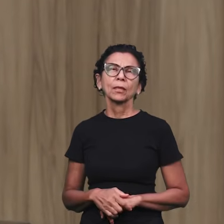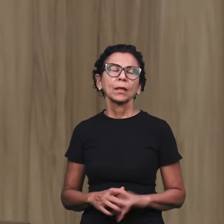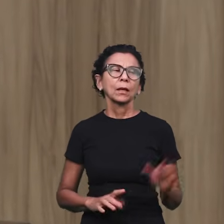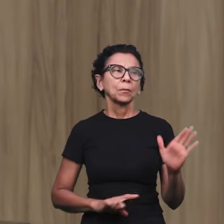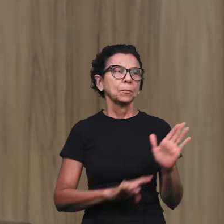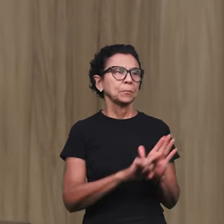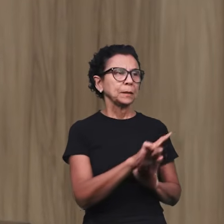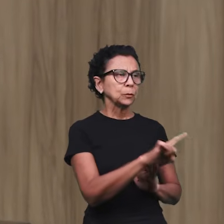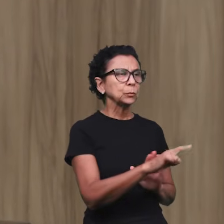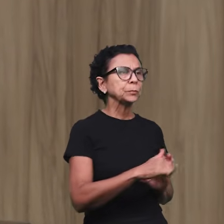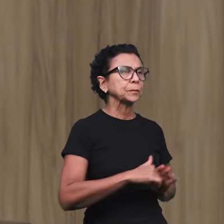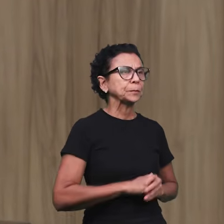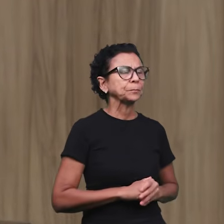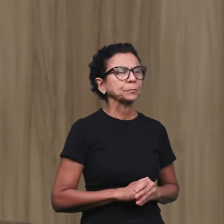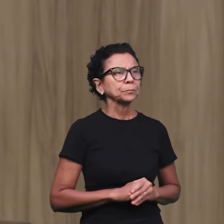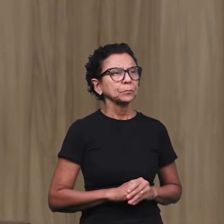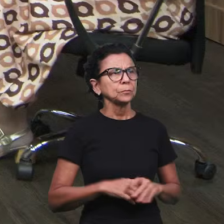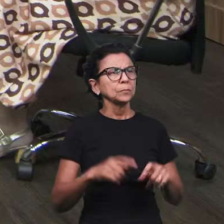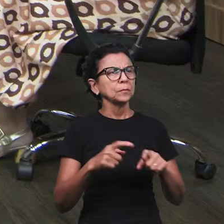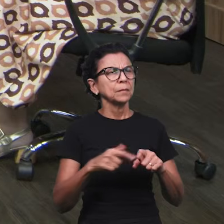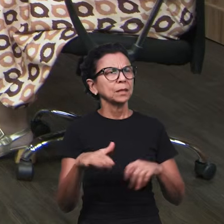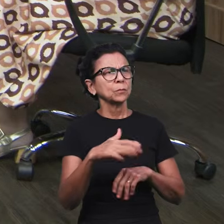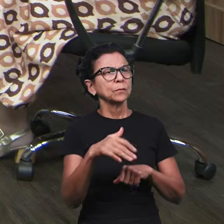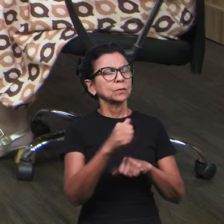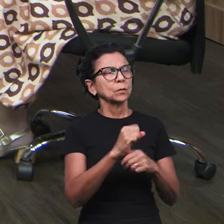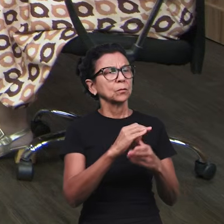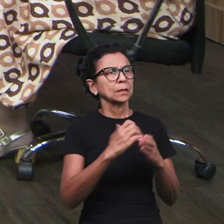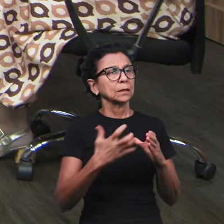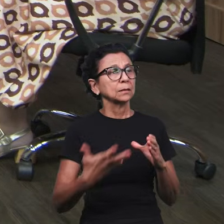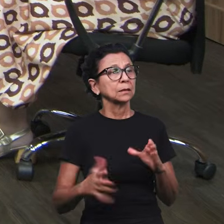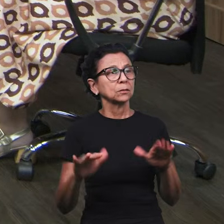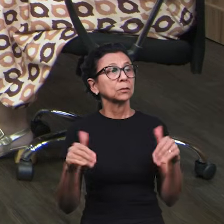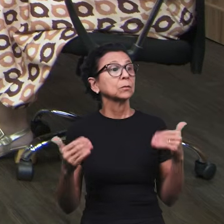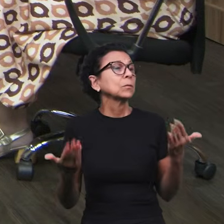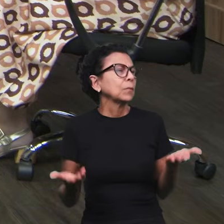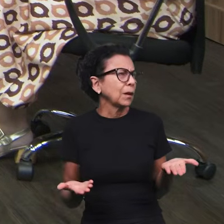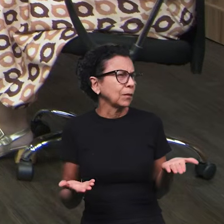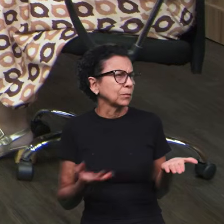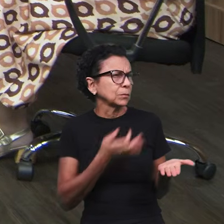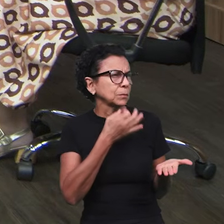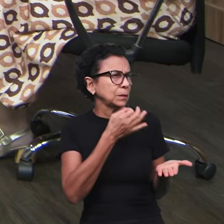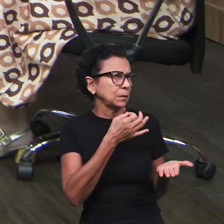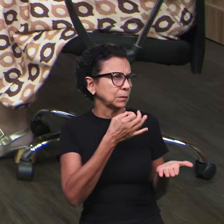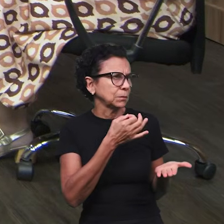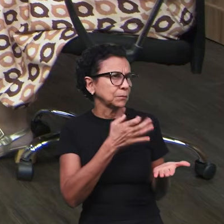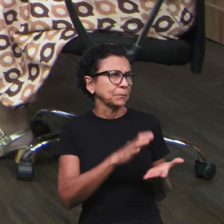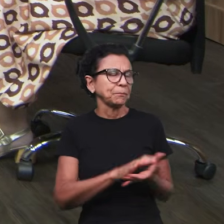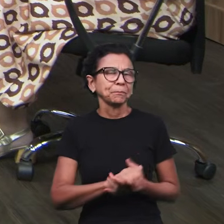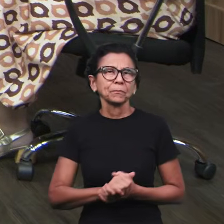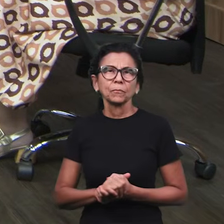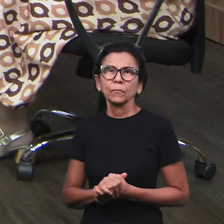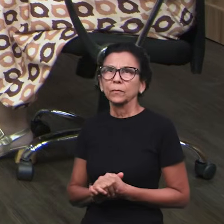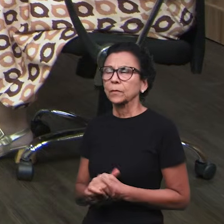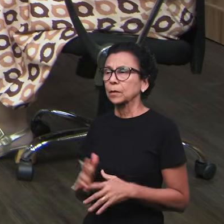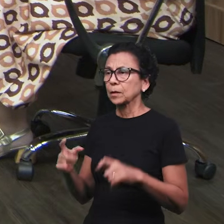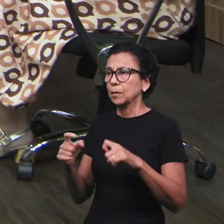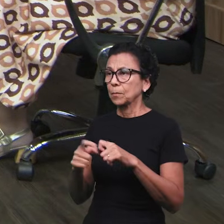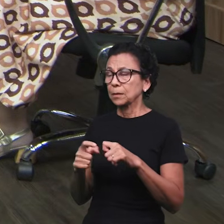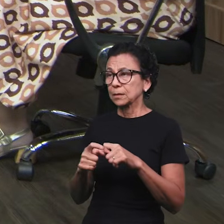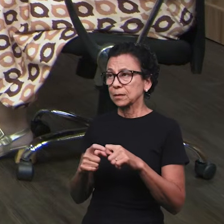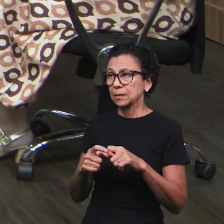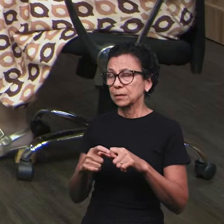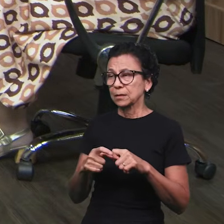senhor acha que um médico tem que ter? Olha, Ana Clara, a medicina hoje é